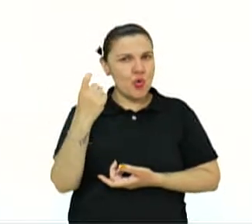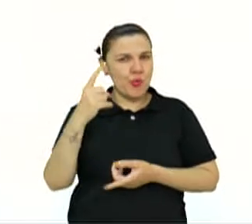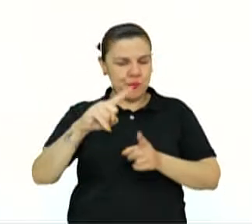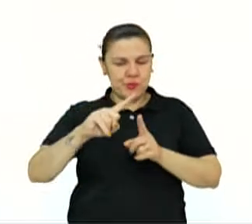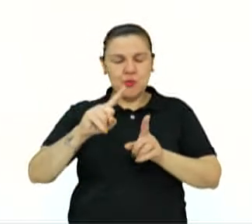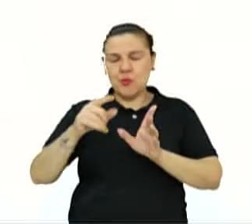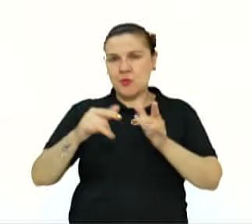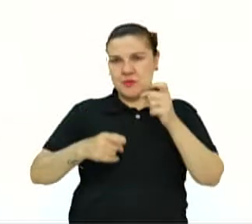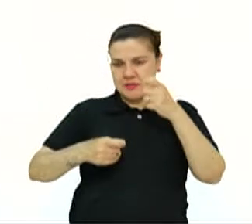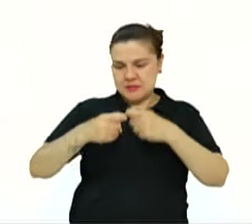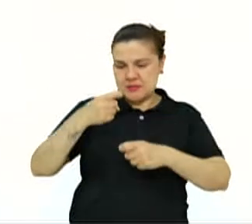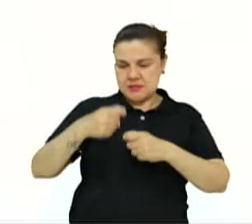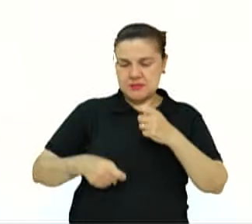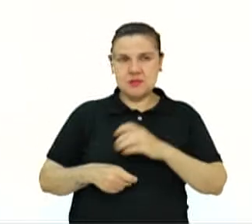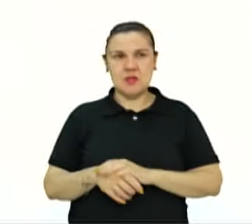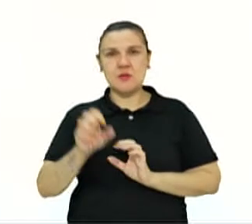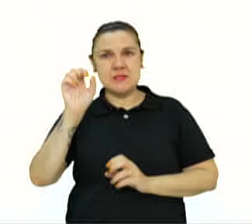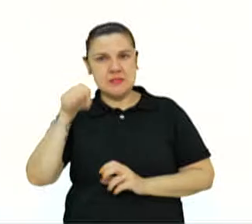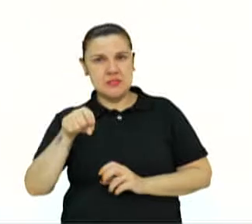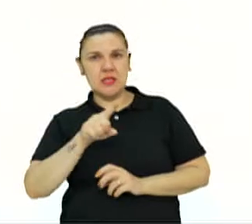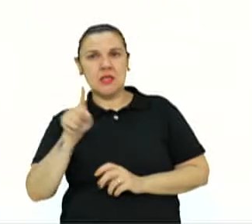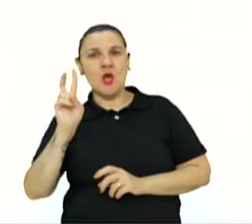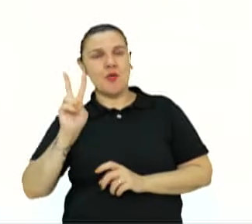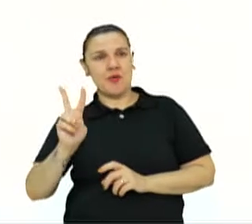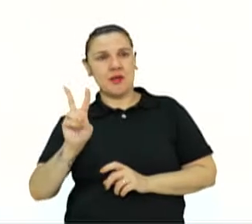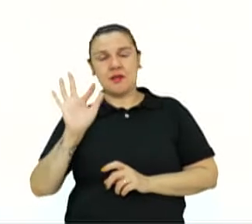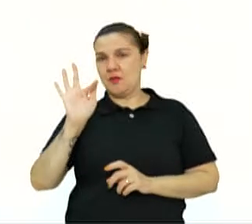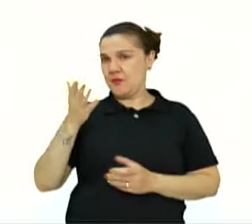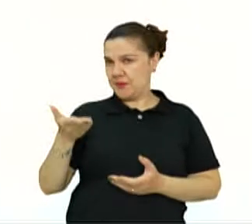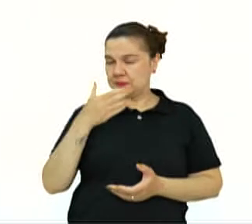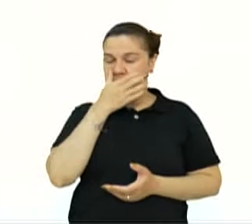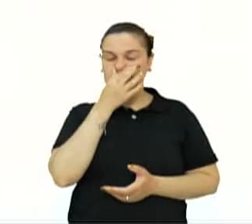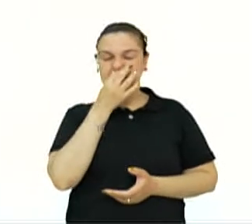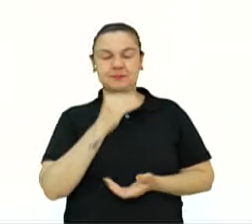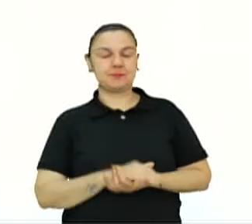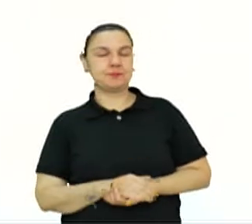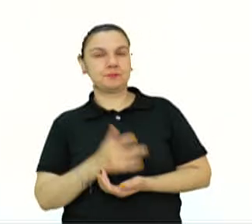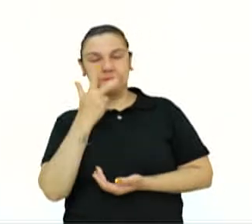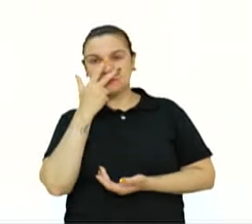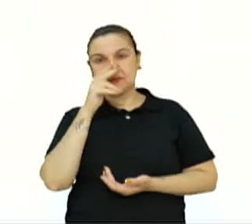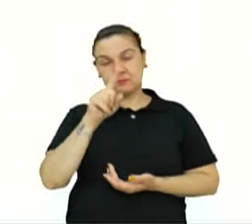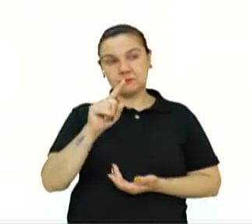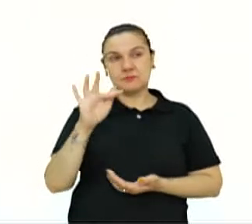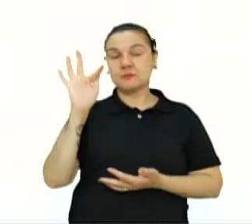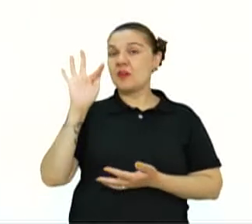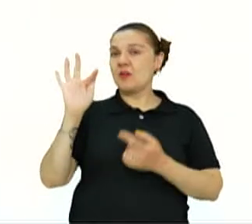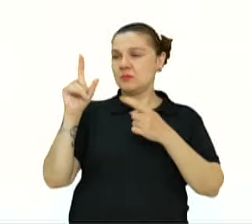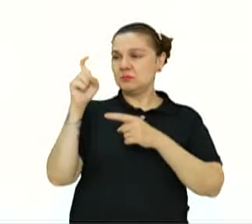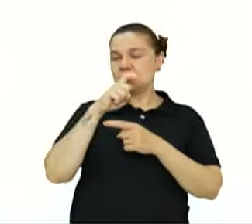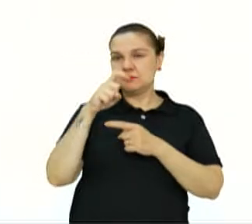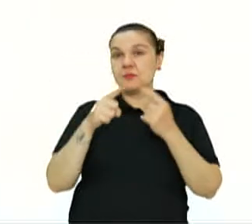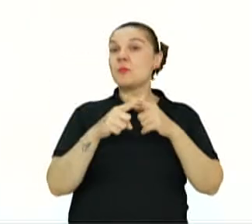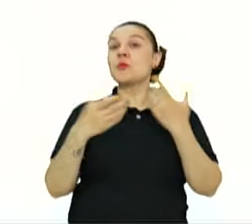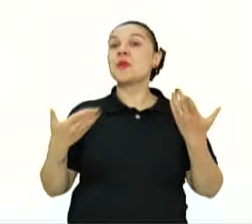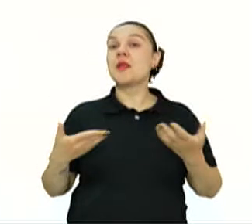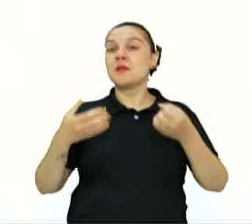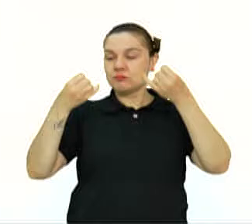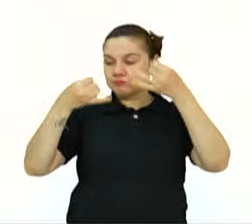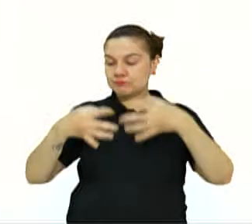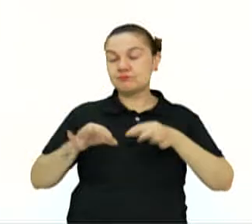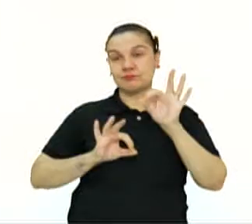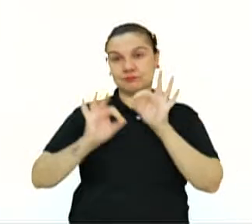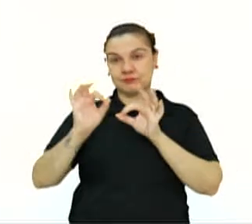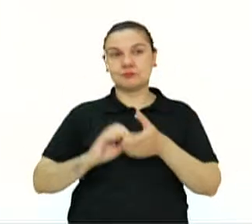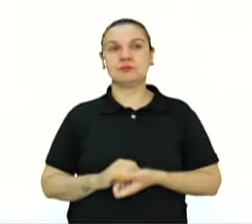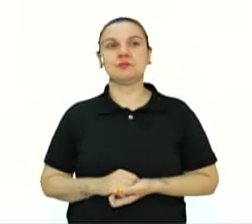vias sexuais? Sim, não, né? Verdadeiro ou falso? Se você julgar ela falsa, identificar, corrigir aí o